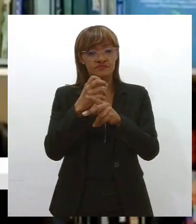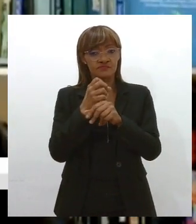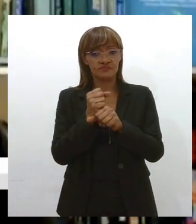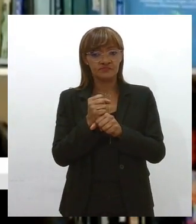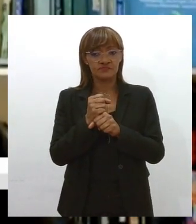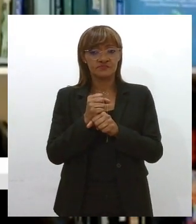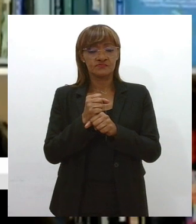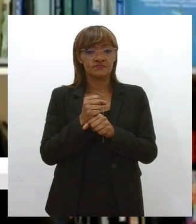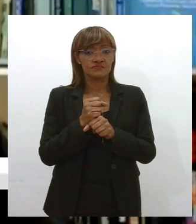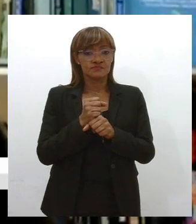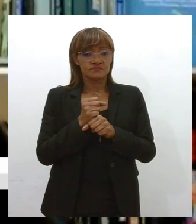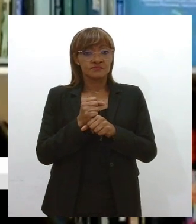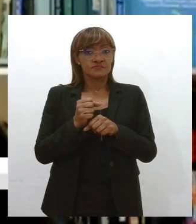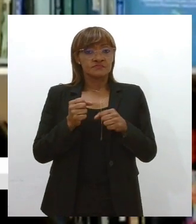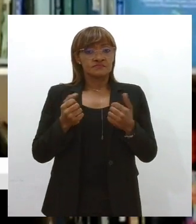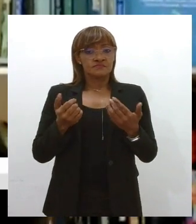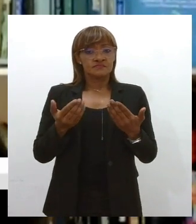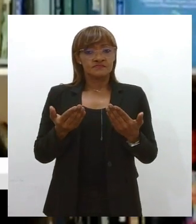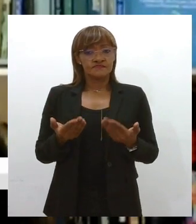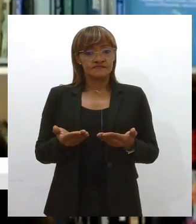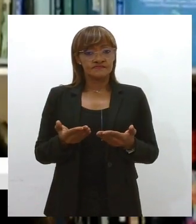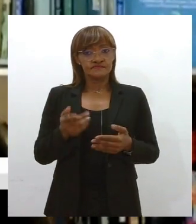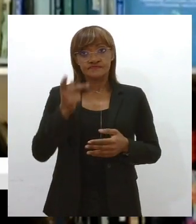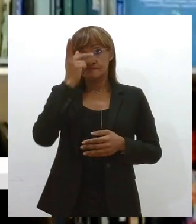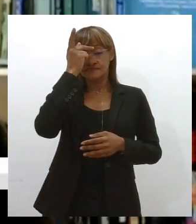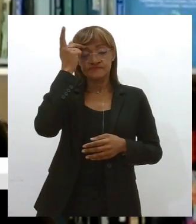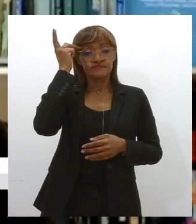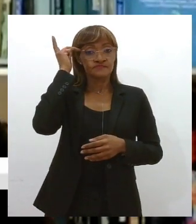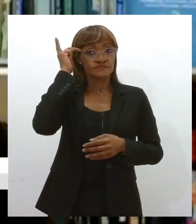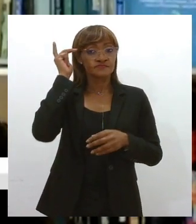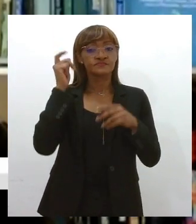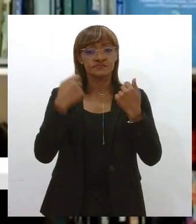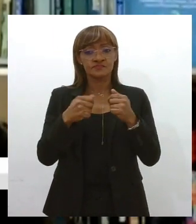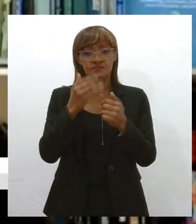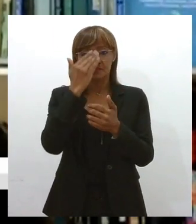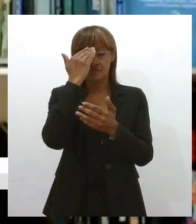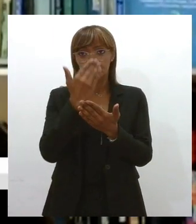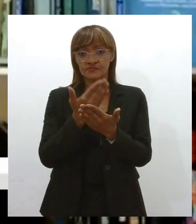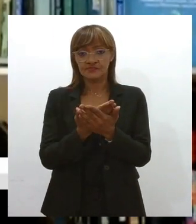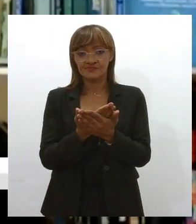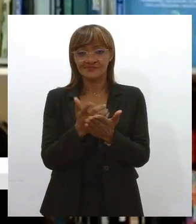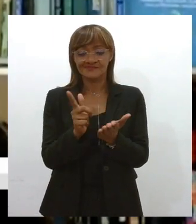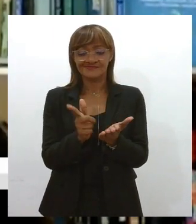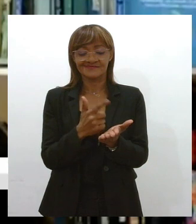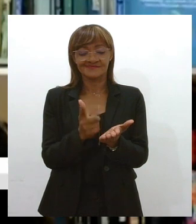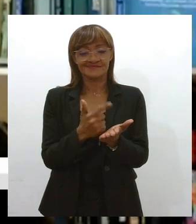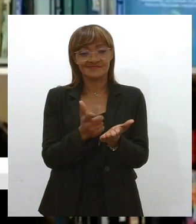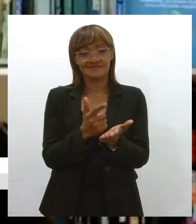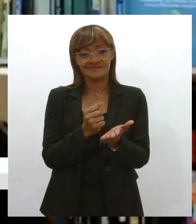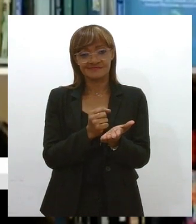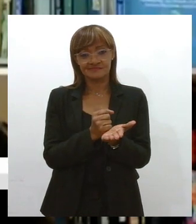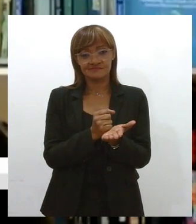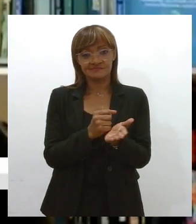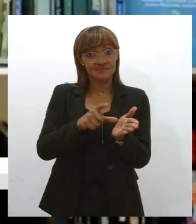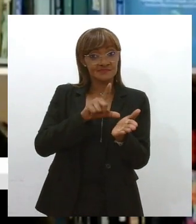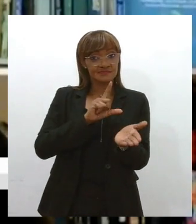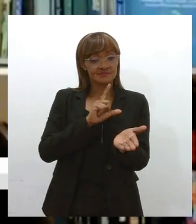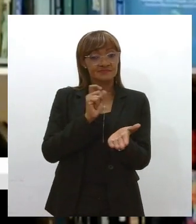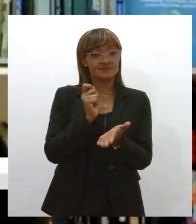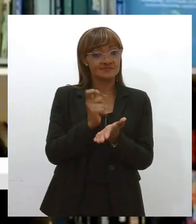Então, assim, as pessoas tinham que confiar na proposta do livro antes de comprar o livro,